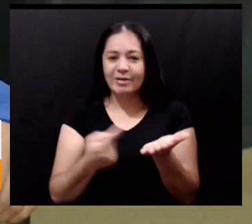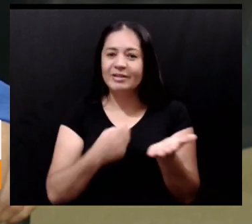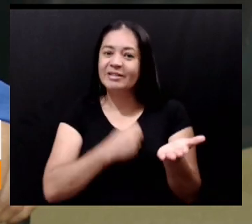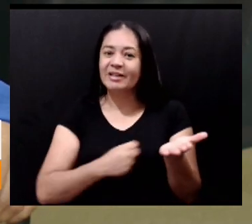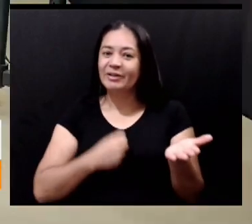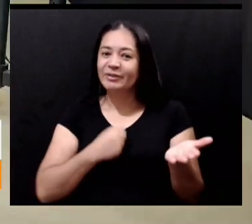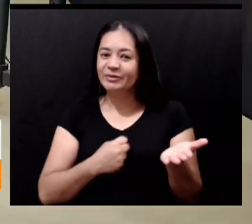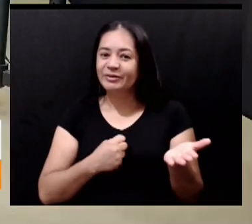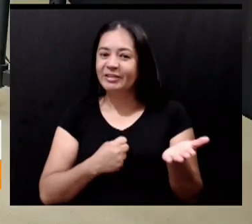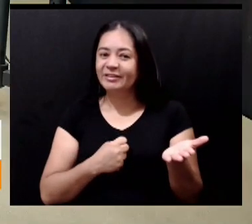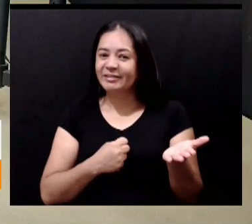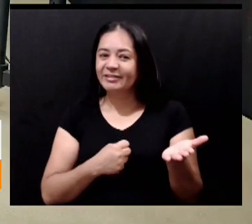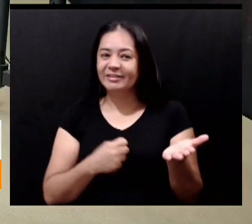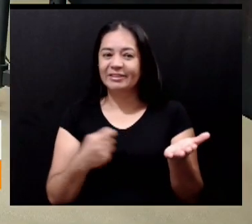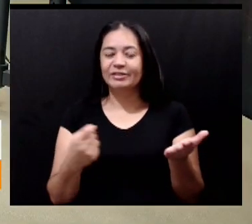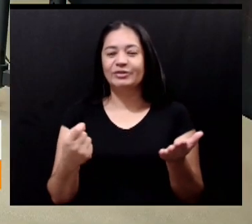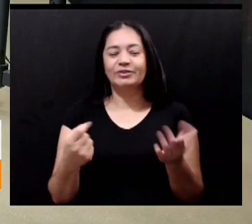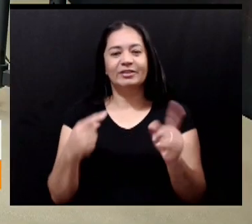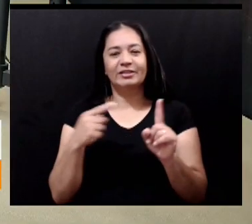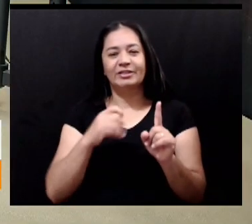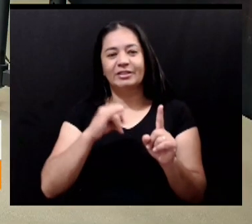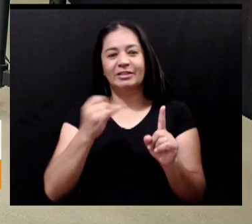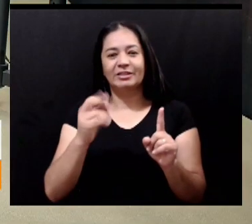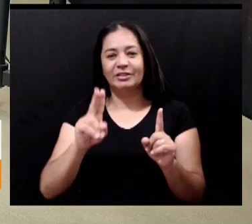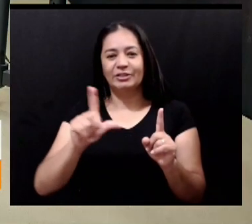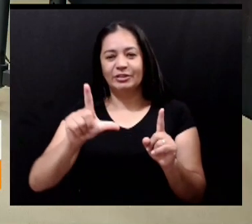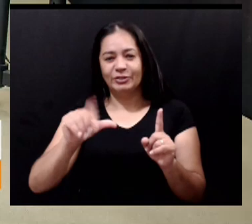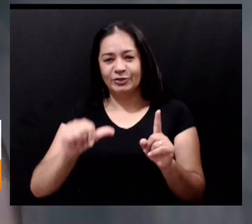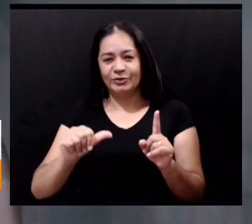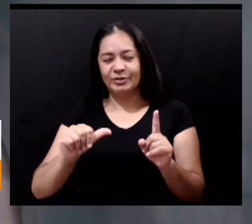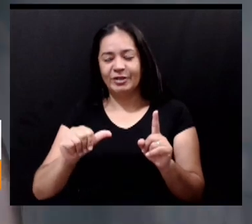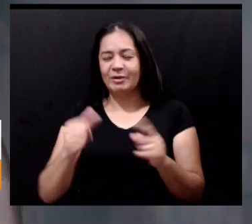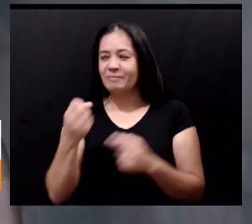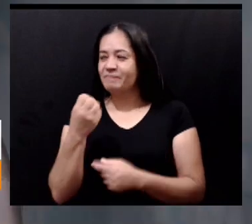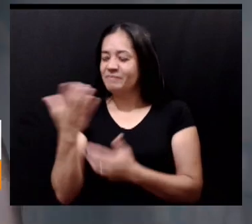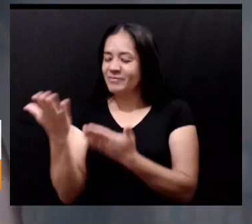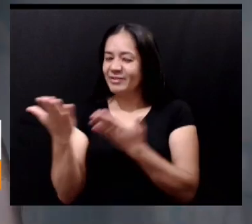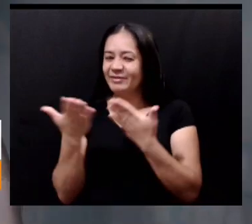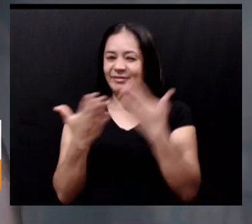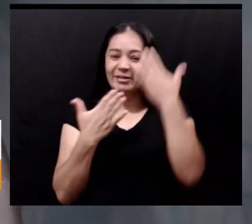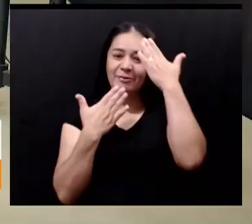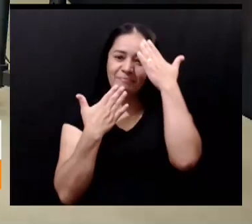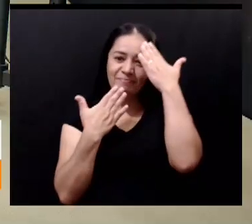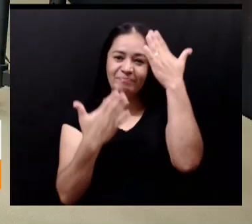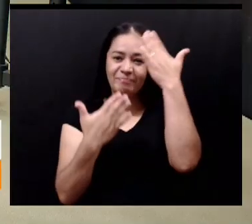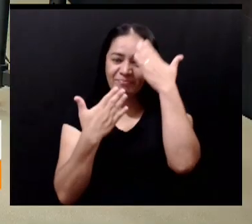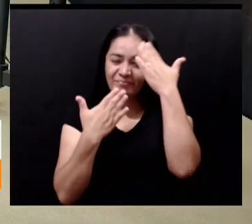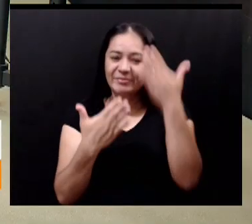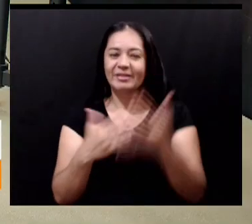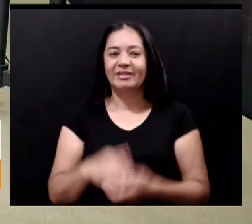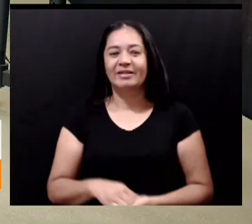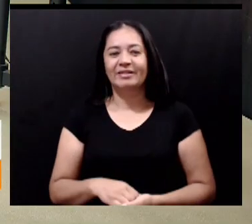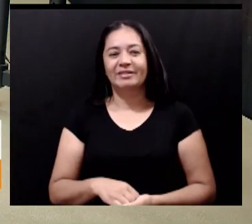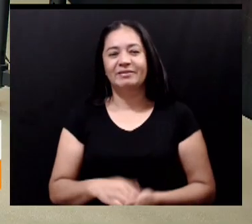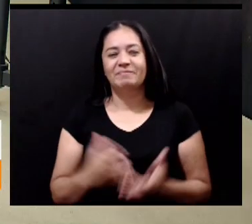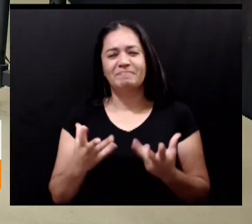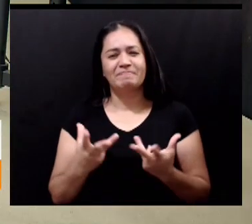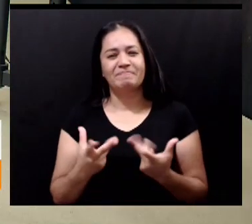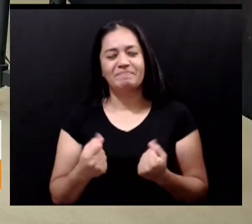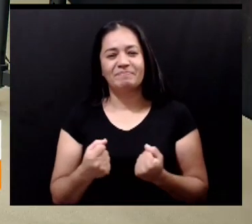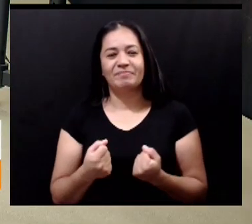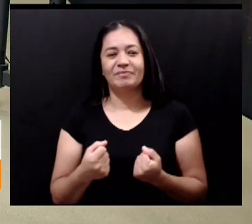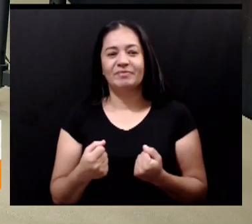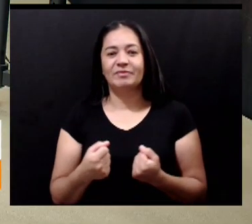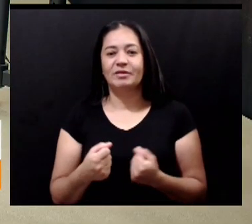a Júlia. Júlia Gomes, seja bem-vinda, bom Obrigada, dia. obrigada, Rúbia, bom dia. Maravilhosa. A gente tem muito o que